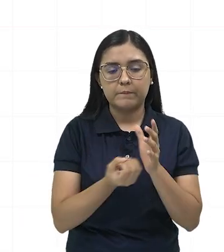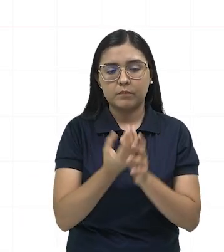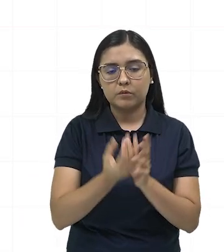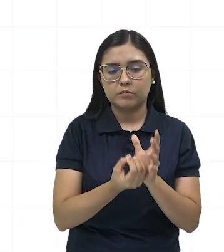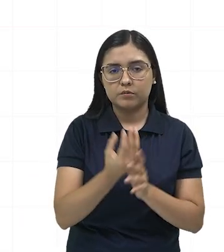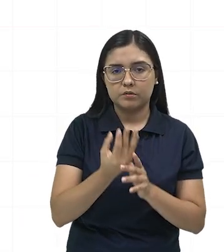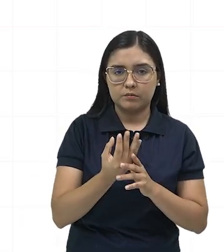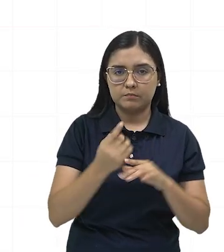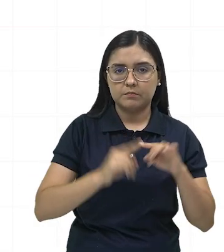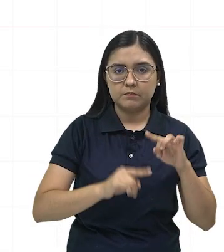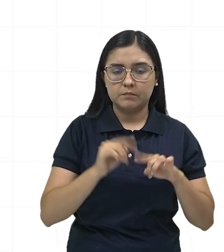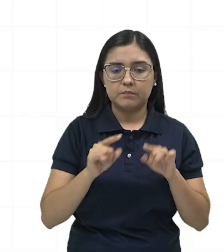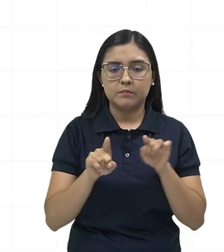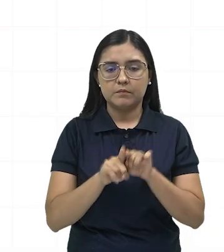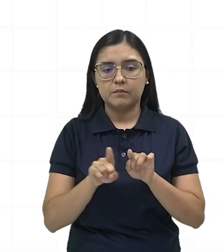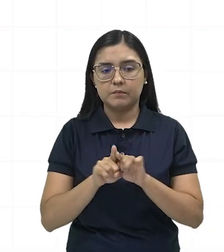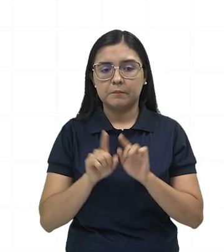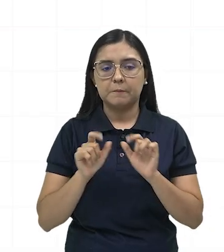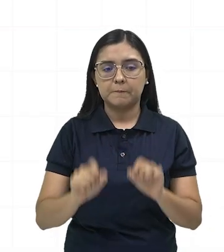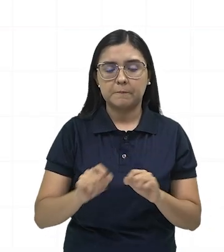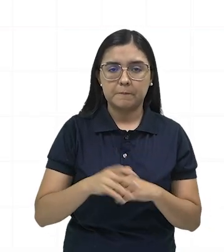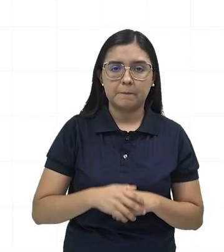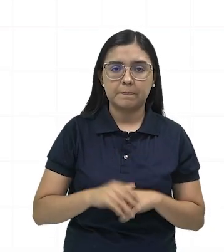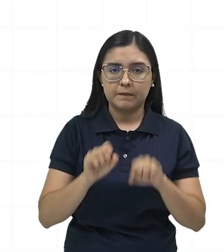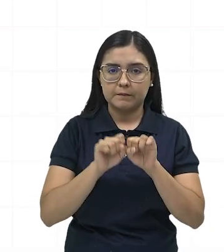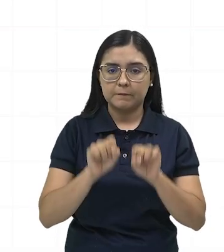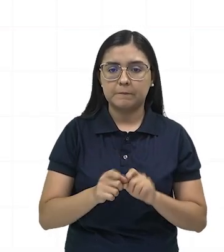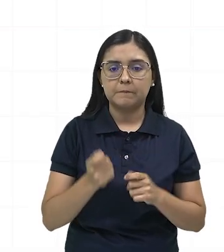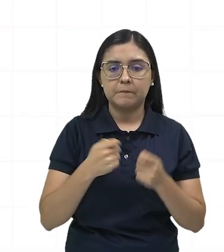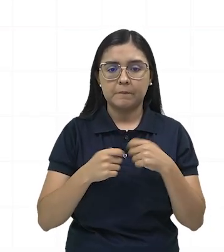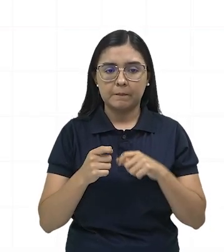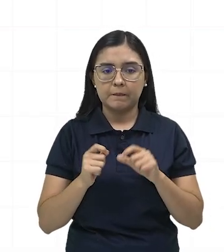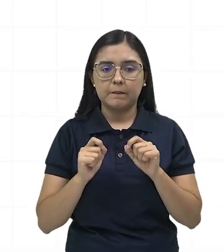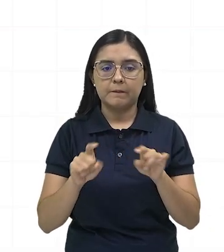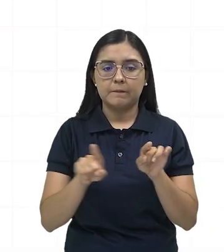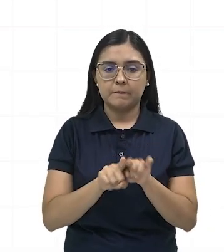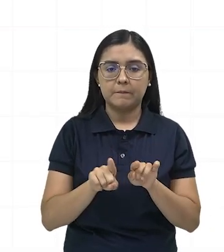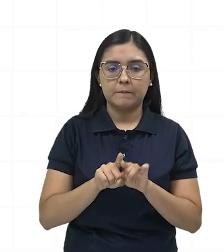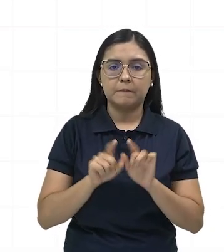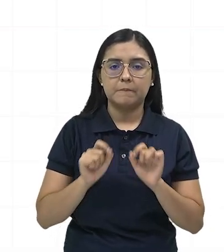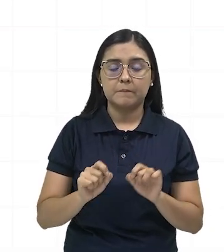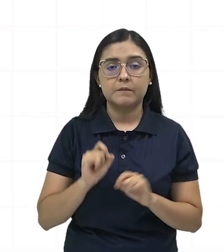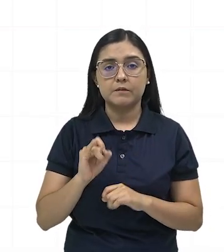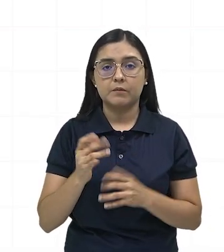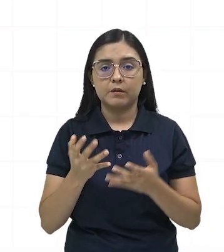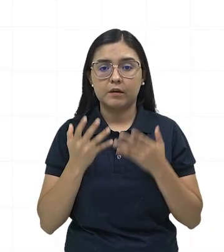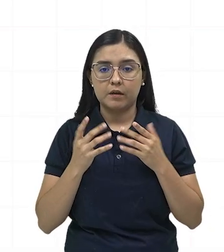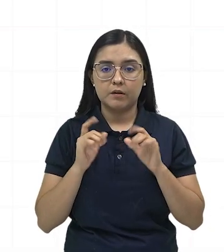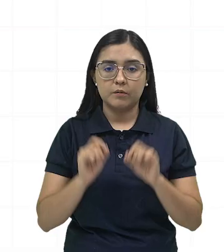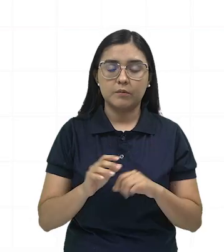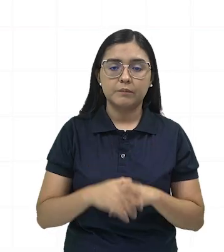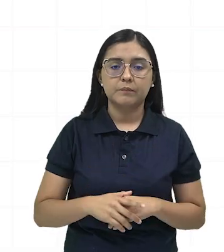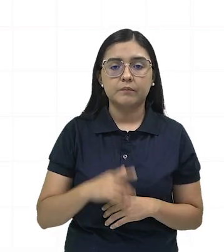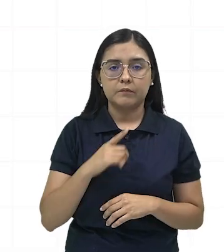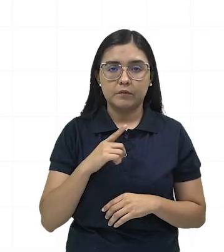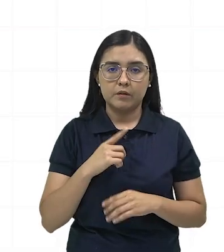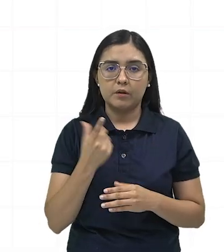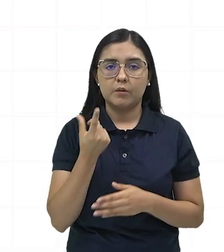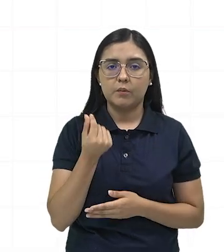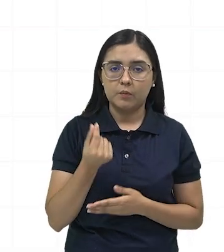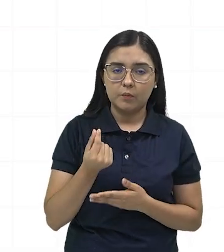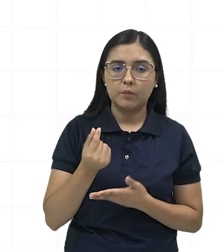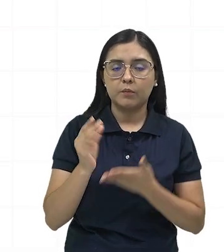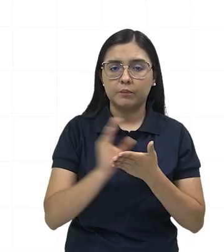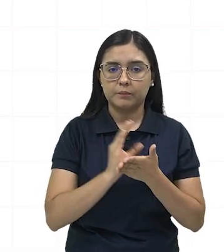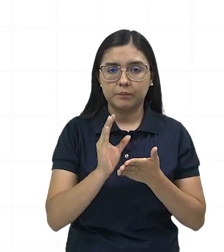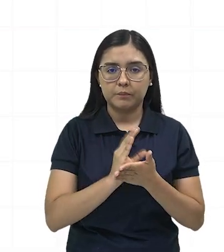vai defender também o mercantilismo, esse colonialismo, porque se eu quero monopólio, se eu quero obter lucro com aquele